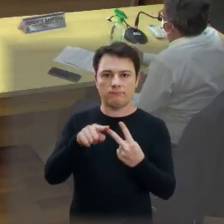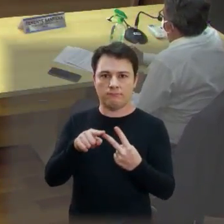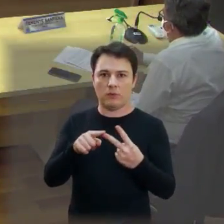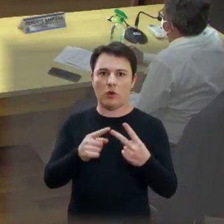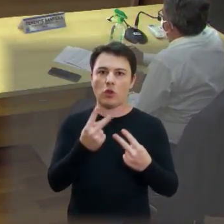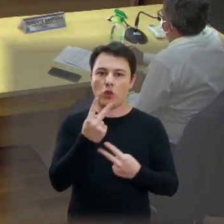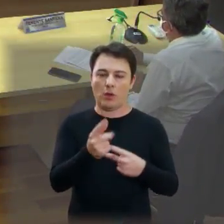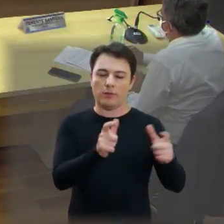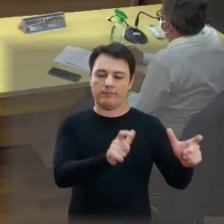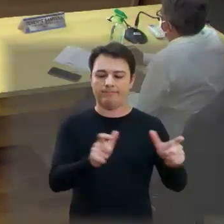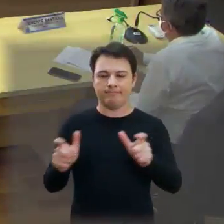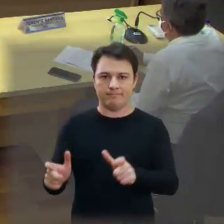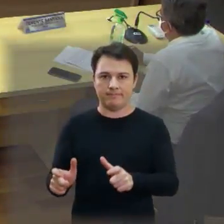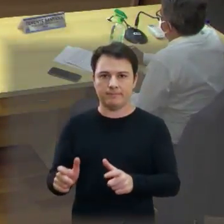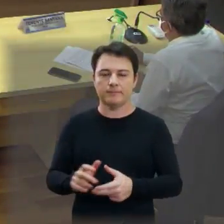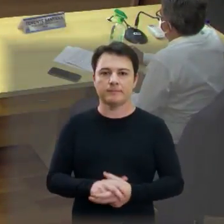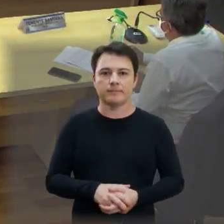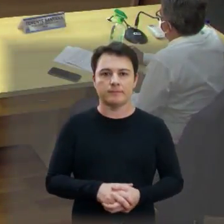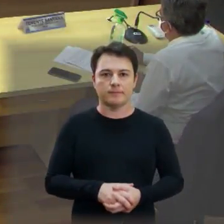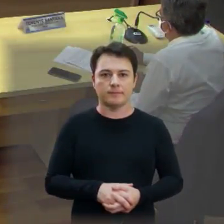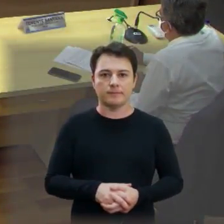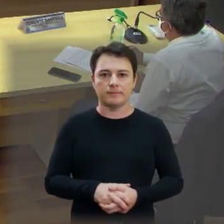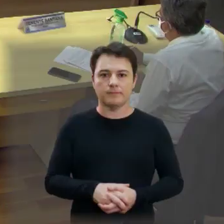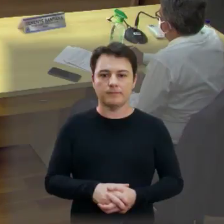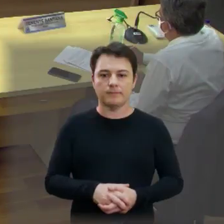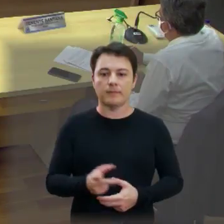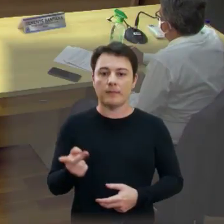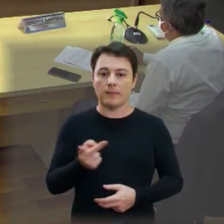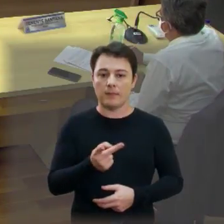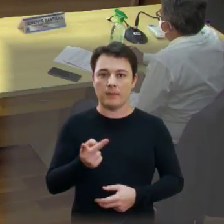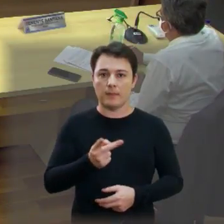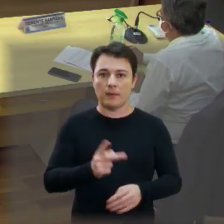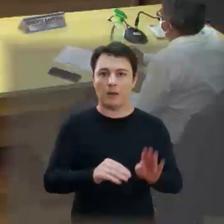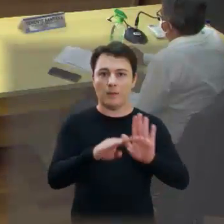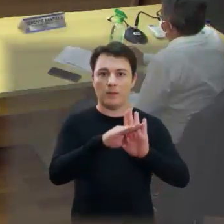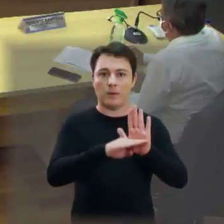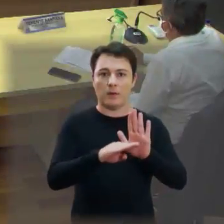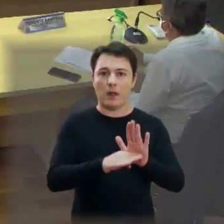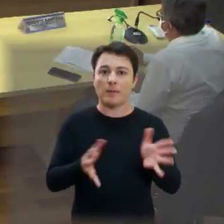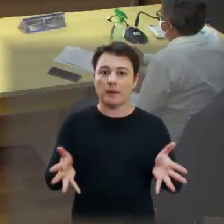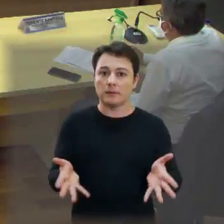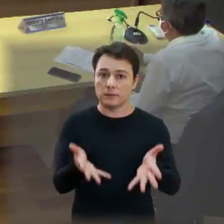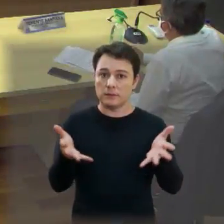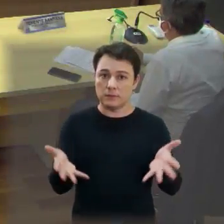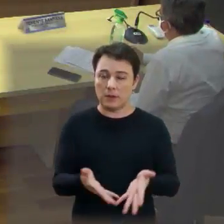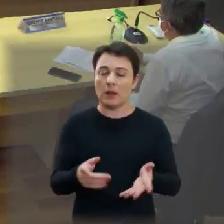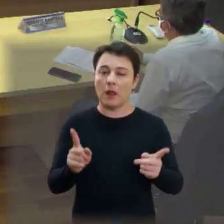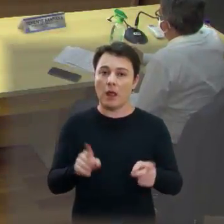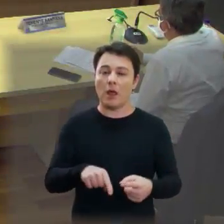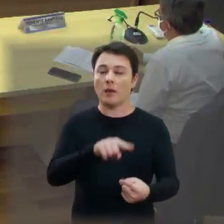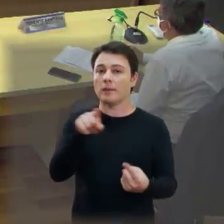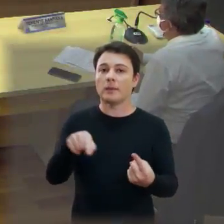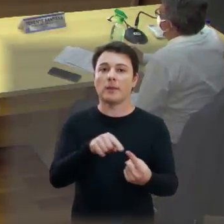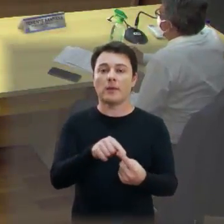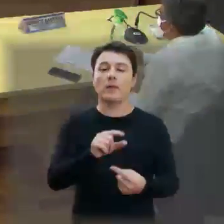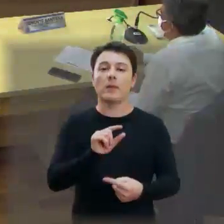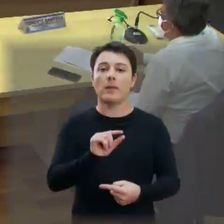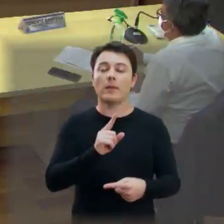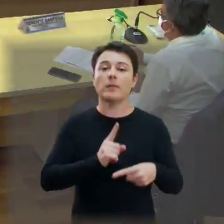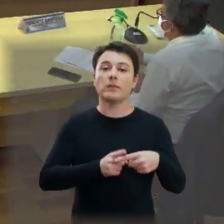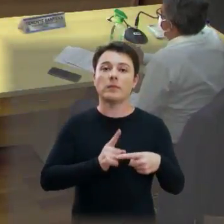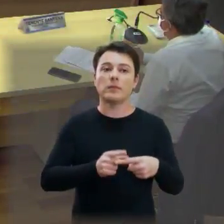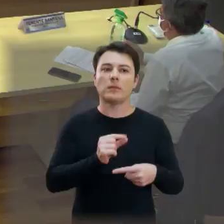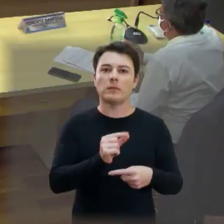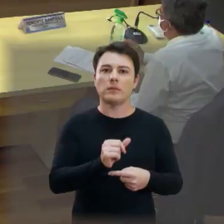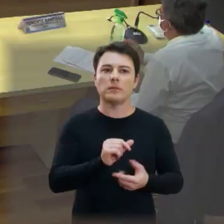PRONAS/PCD. Considerando que esses programas de incentivo têm por finalidade a captação e destinação